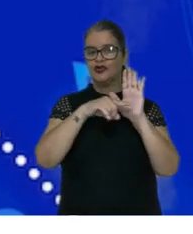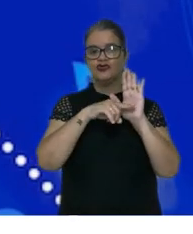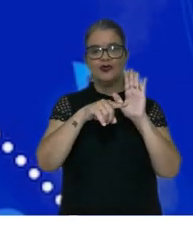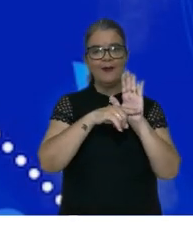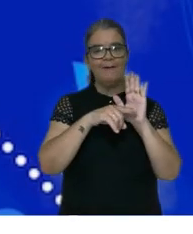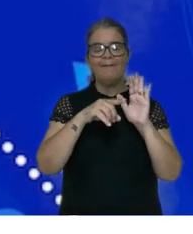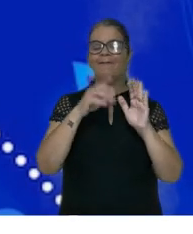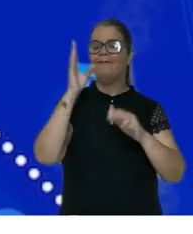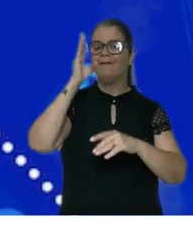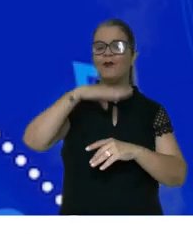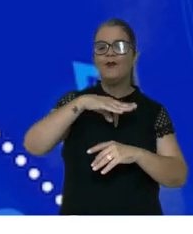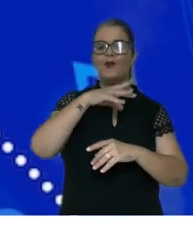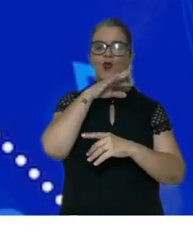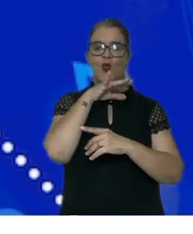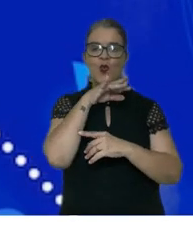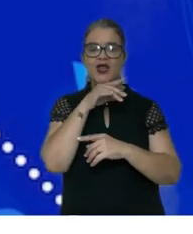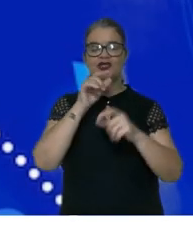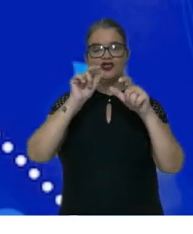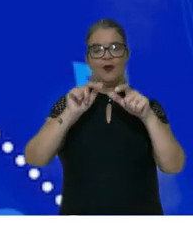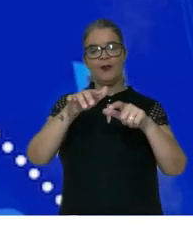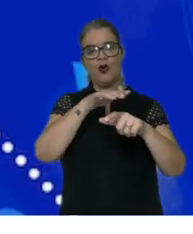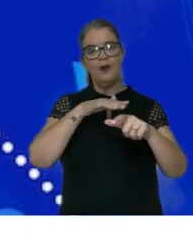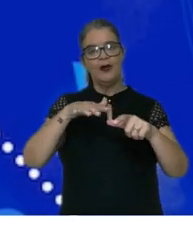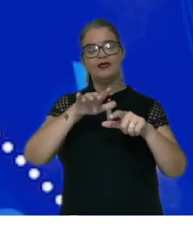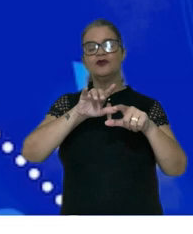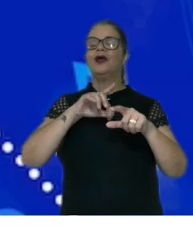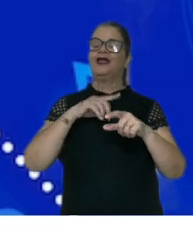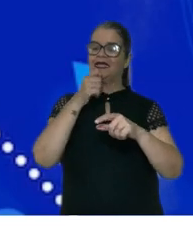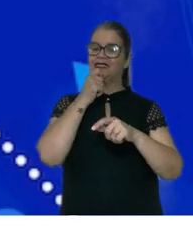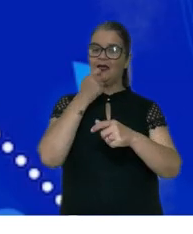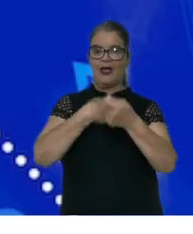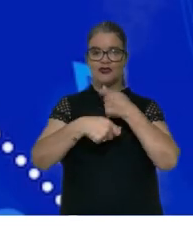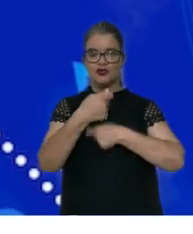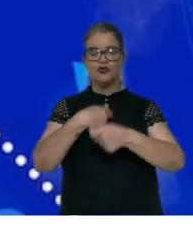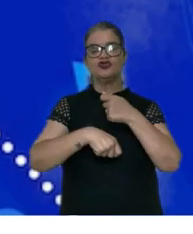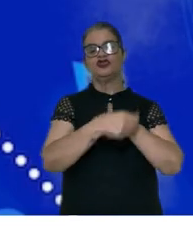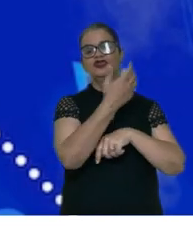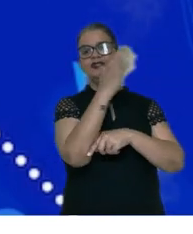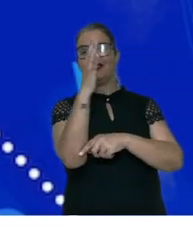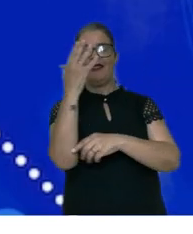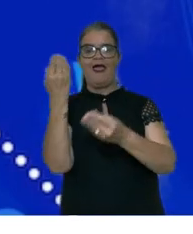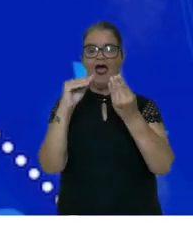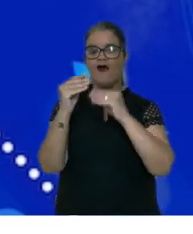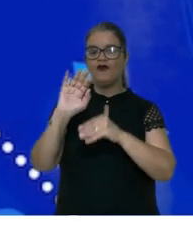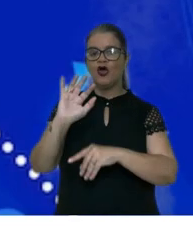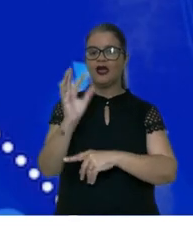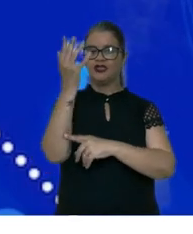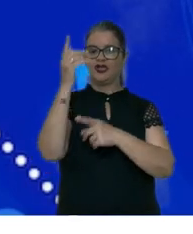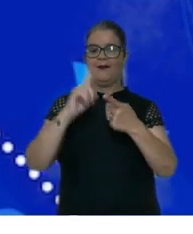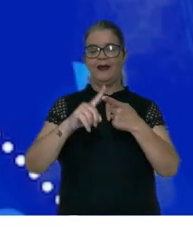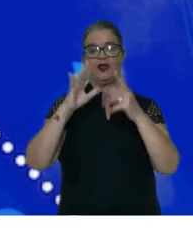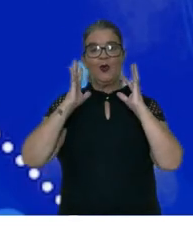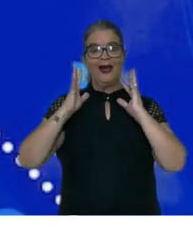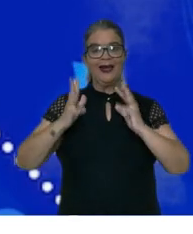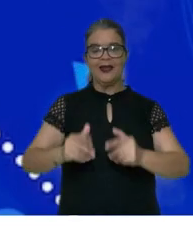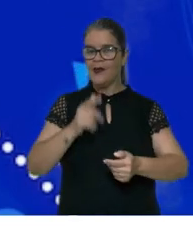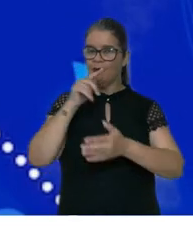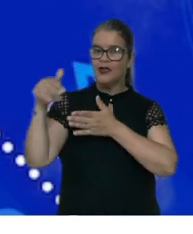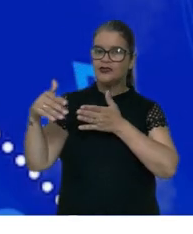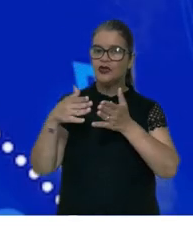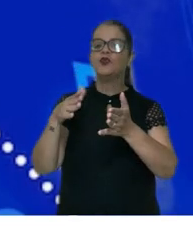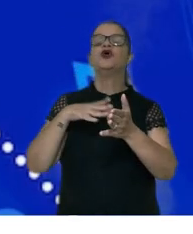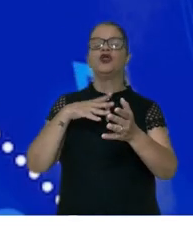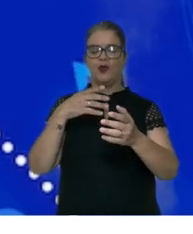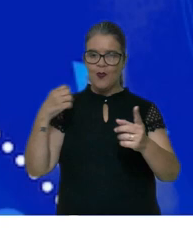para o ambiente. Mas ações de reflorestamento, ações de limpeza de rio geram impacto